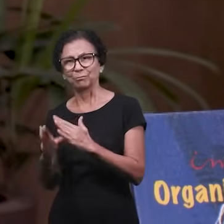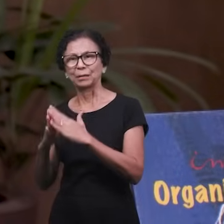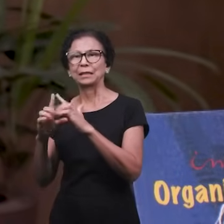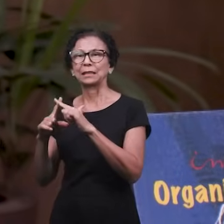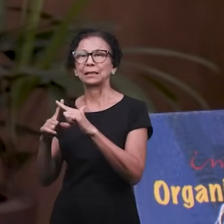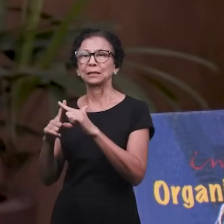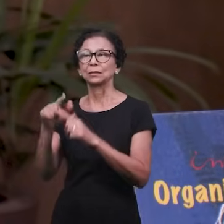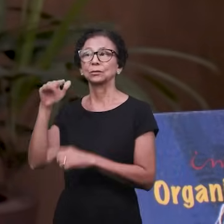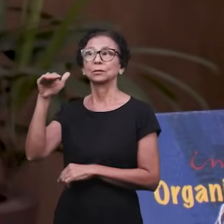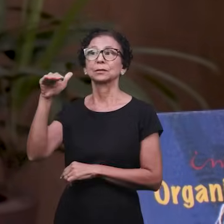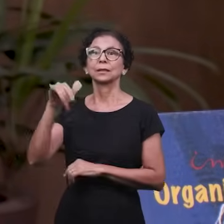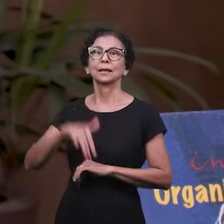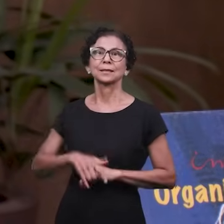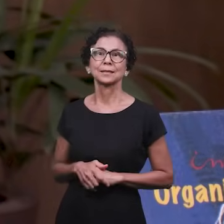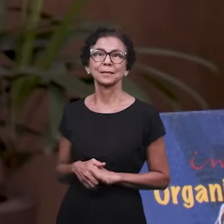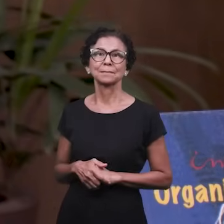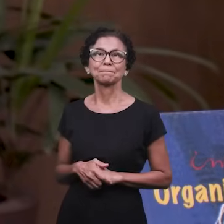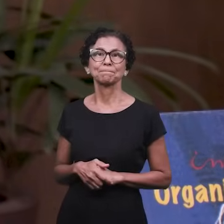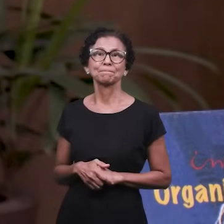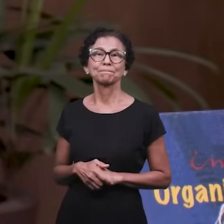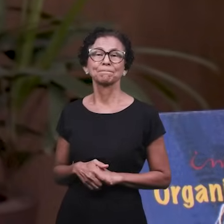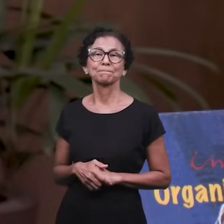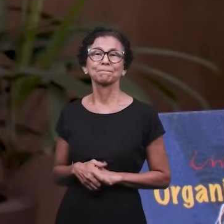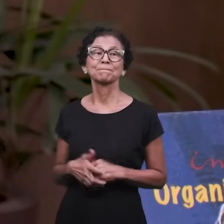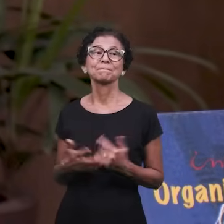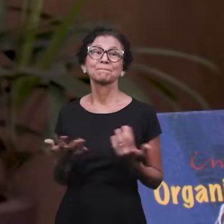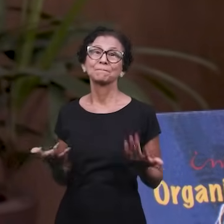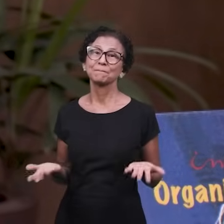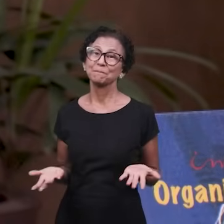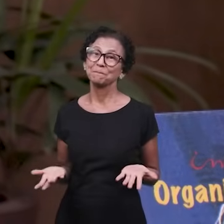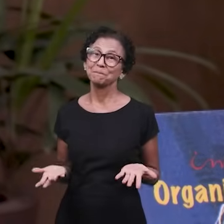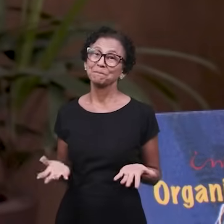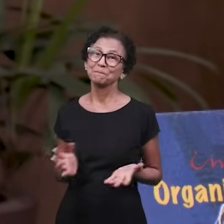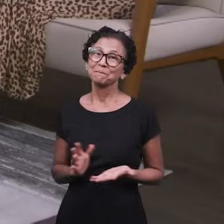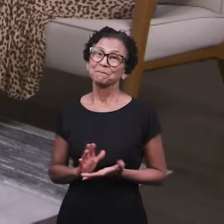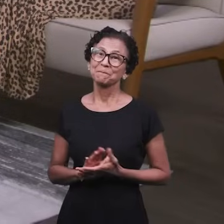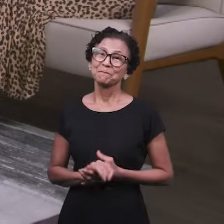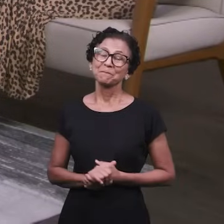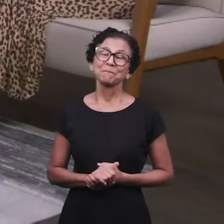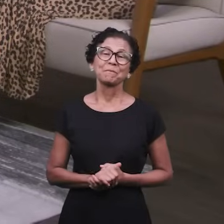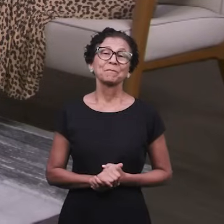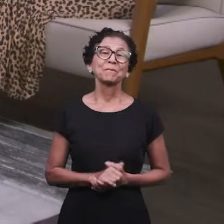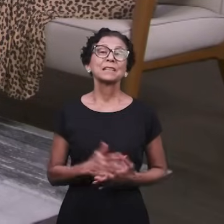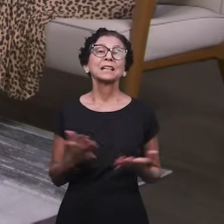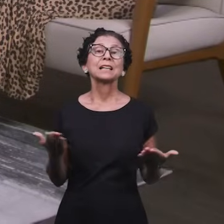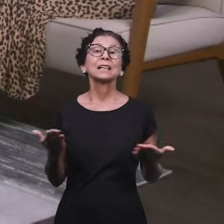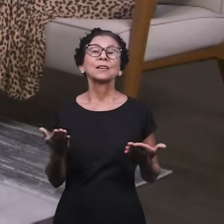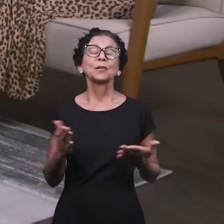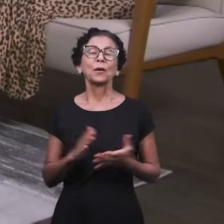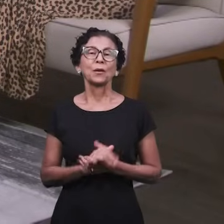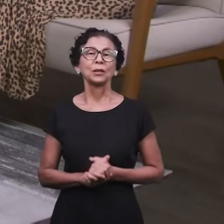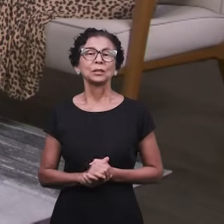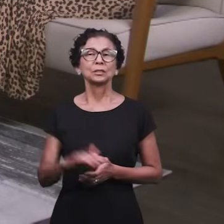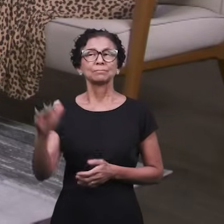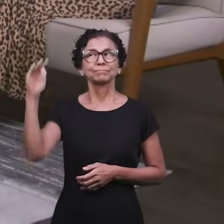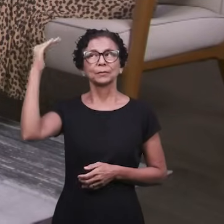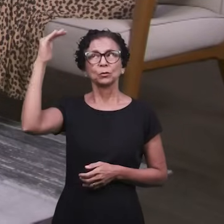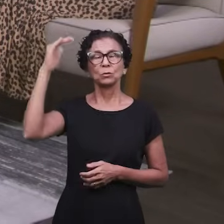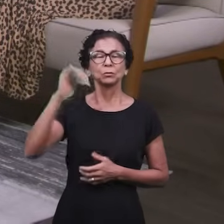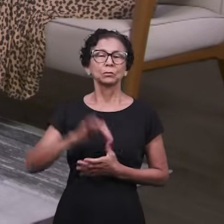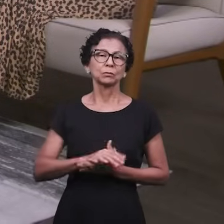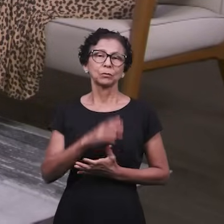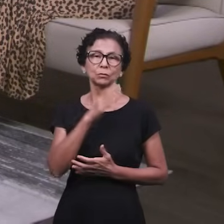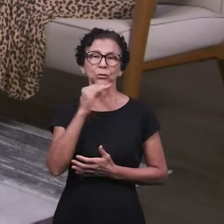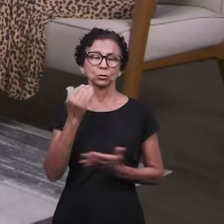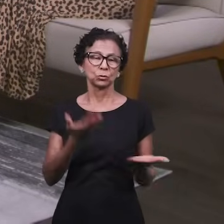Mas depois, quando eles crescem, aonde eles estarão? Que é onde eles já vão poder tomar as suas próprias decisões,